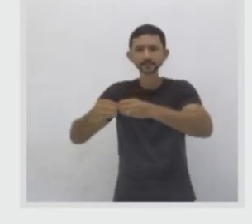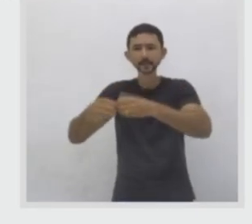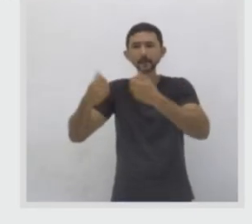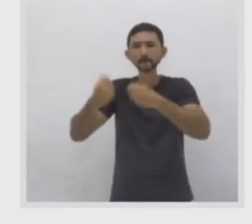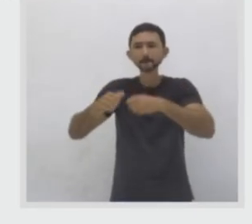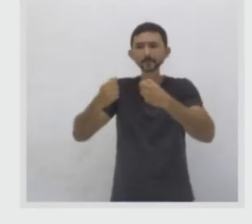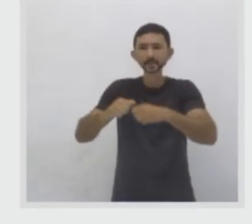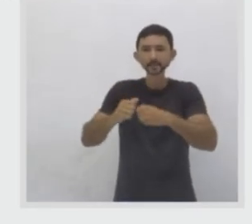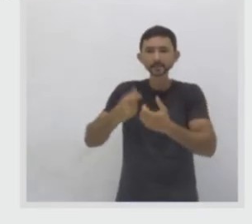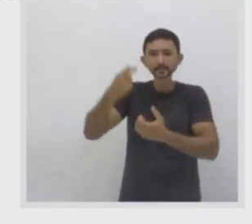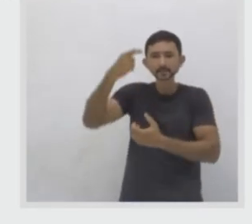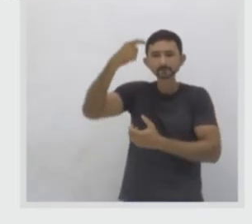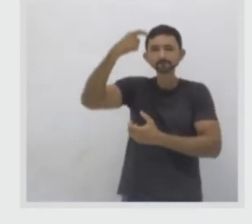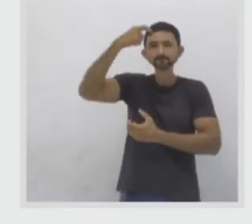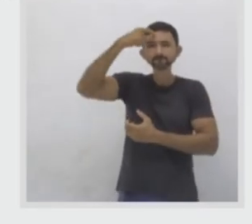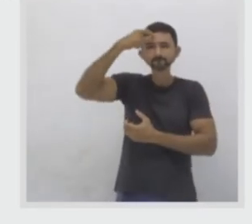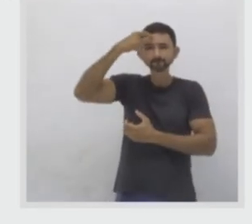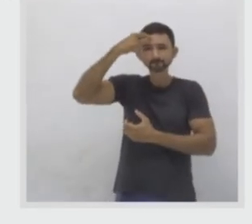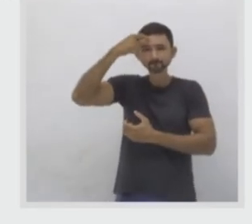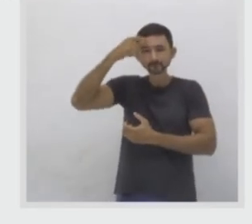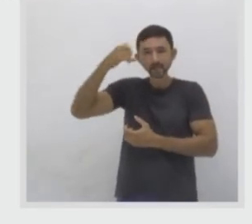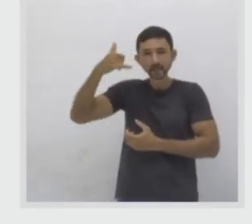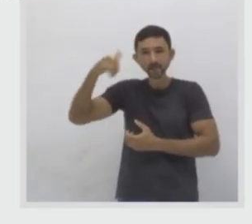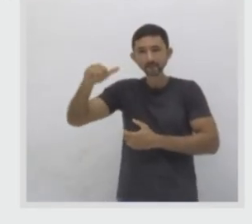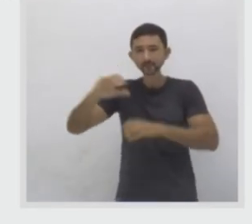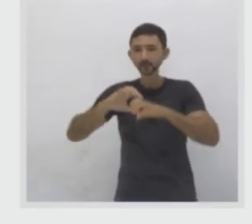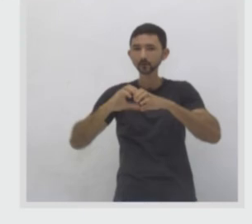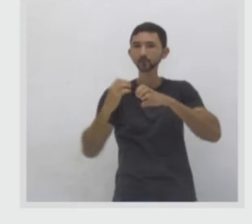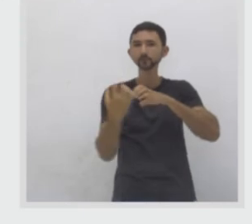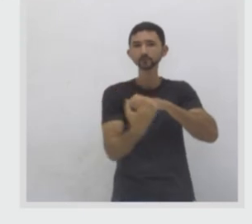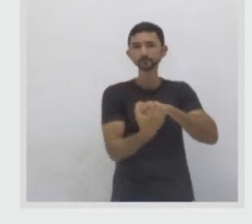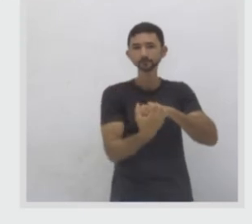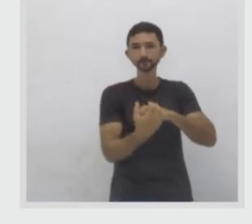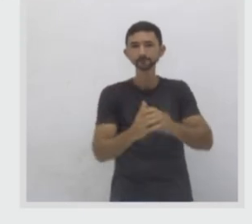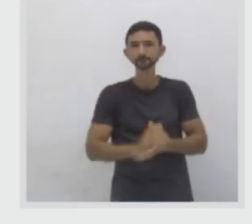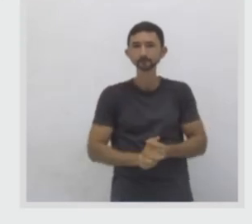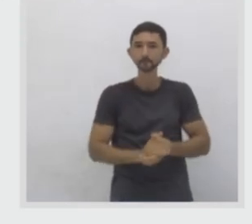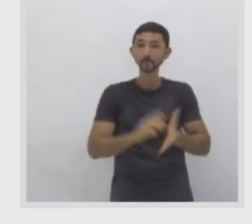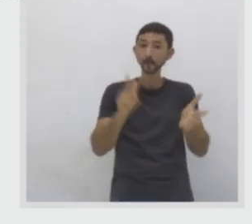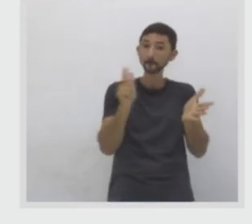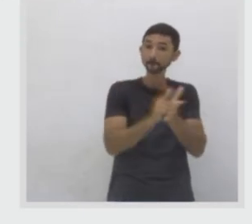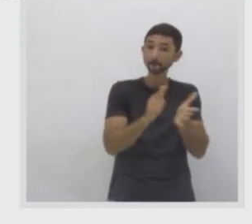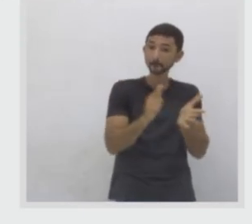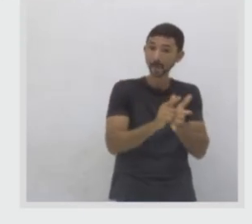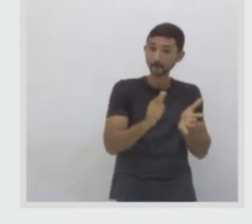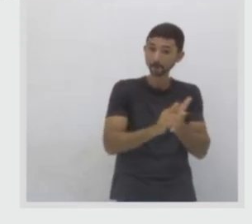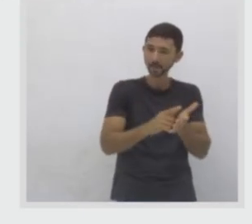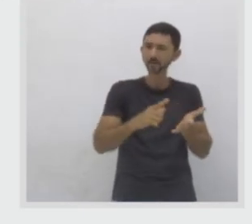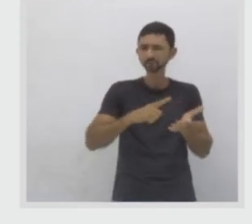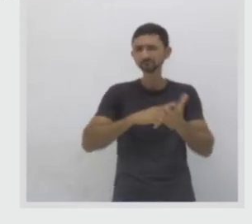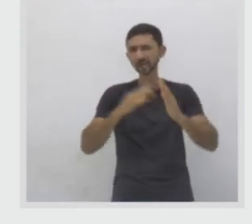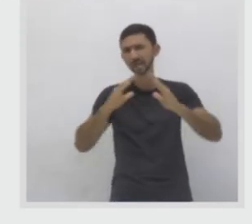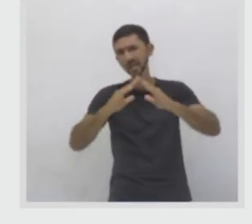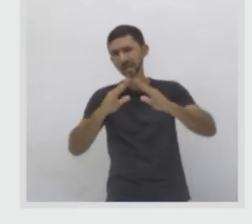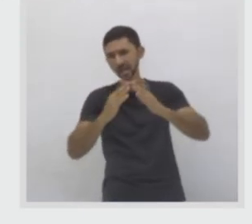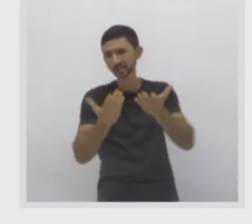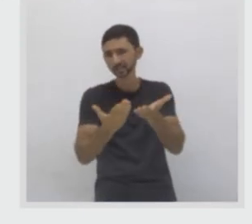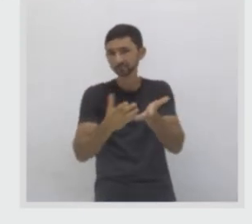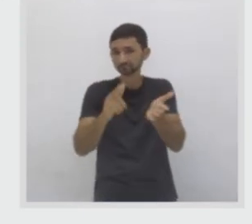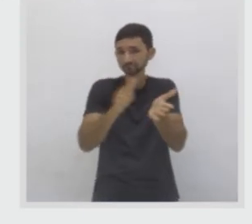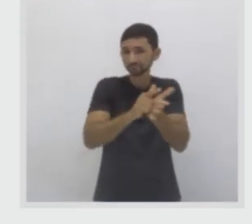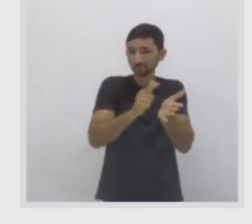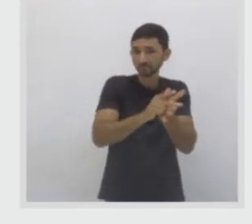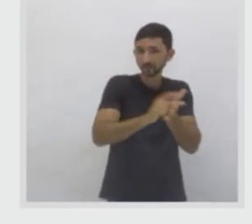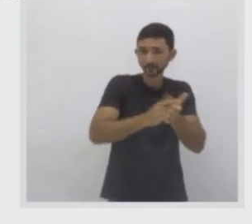se conscientizar no combate ao coronavírus. Pegue uma folha em branco, se você tiver. Se você não tiver, uma folha do